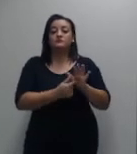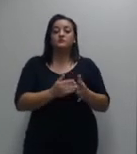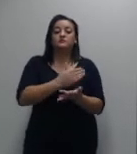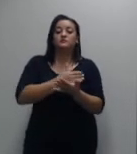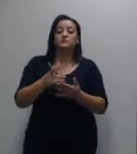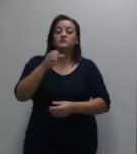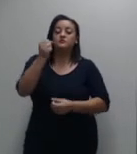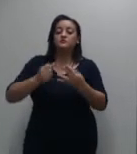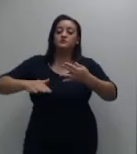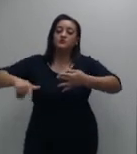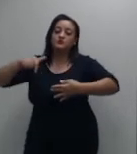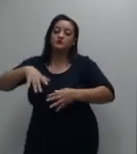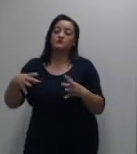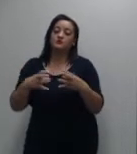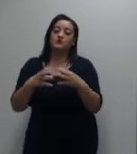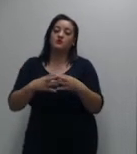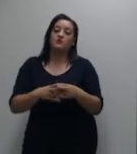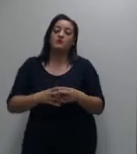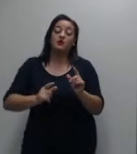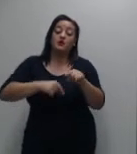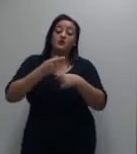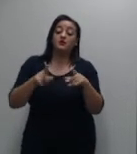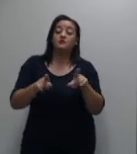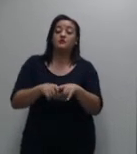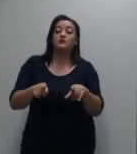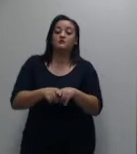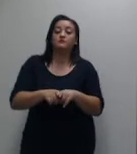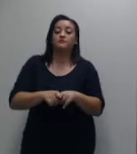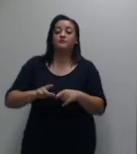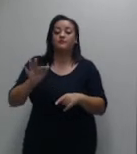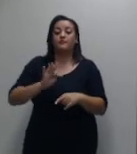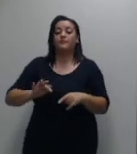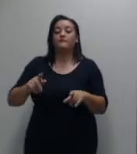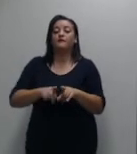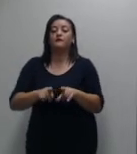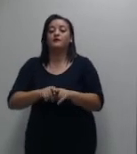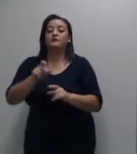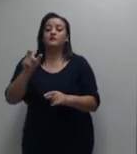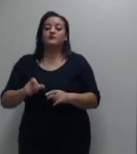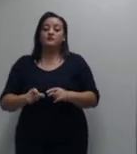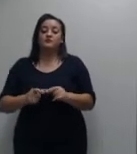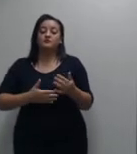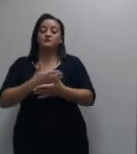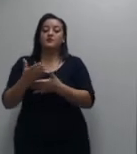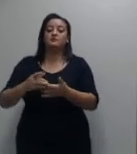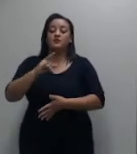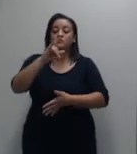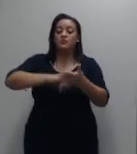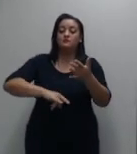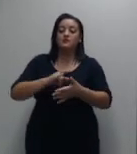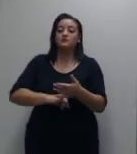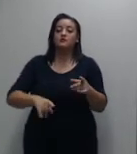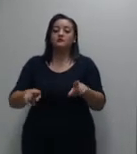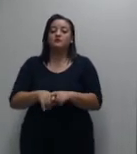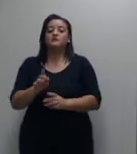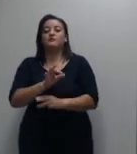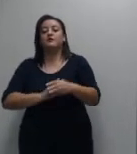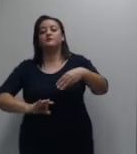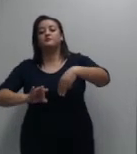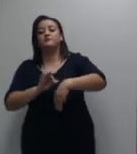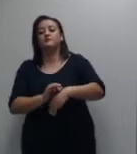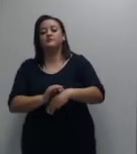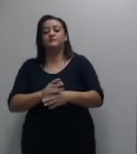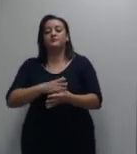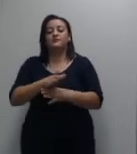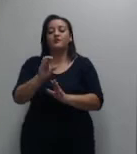jurisprudência dessa cor animais é faculdade a parte encaminhar memoriais para os ministros integrantes do órgão